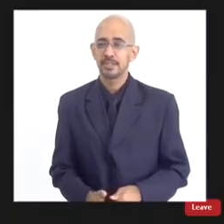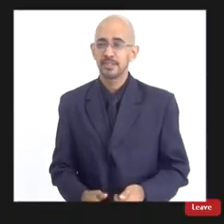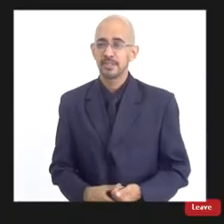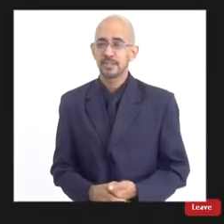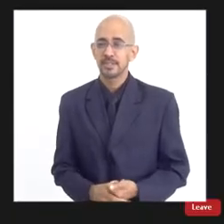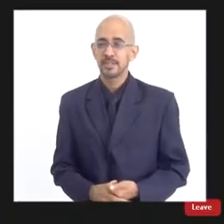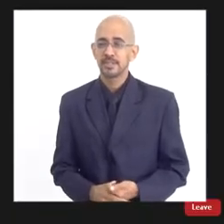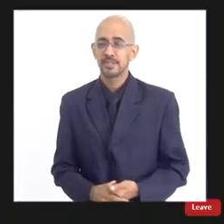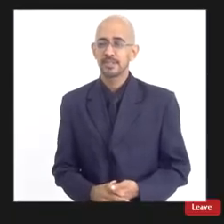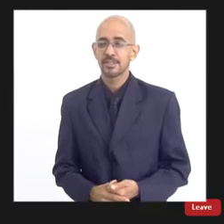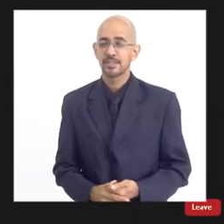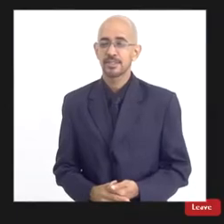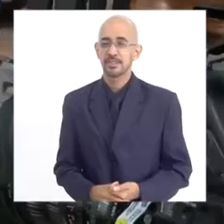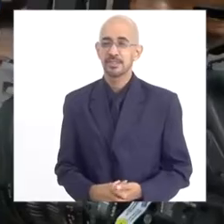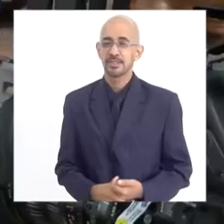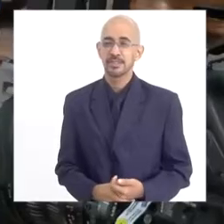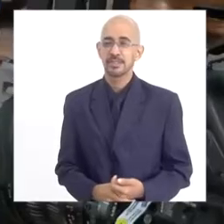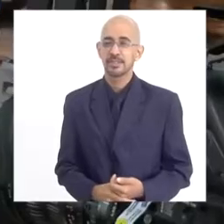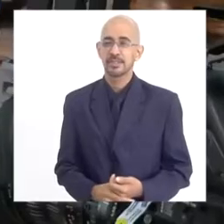Semana que vem.